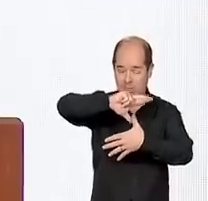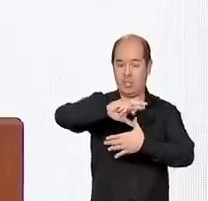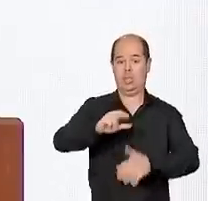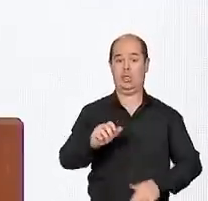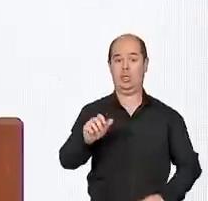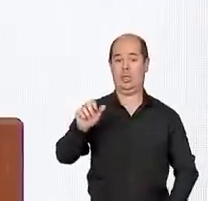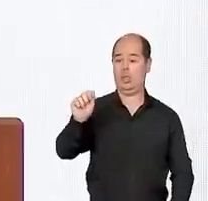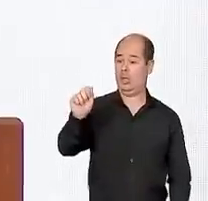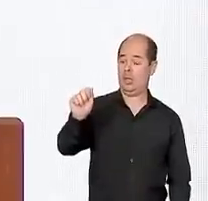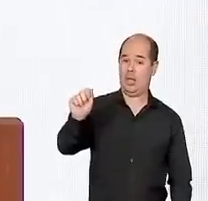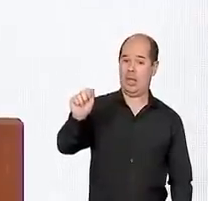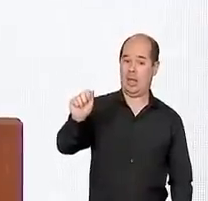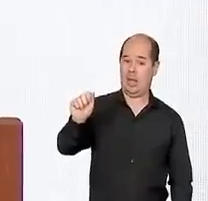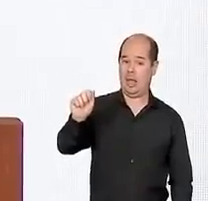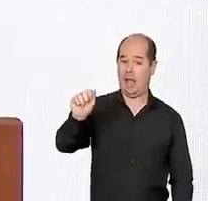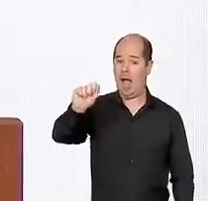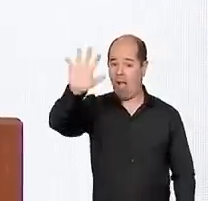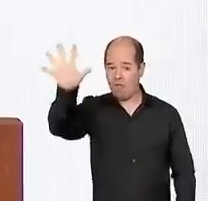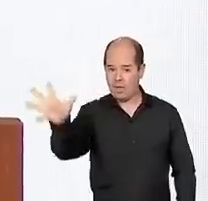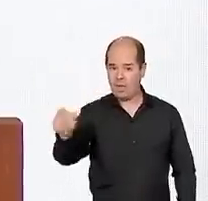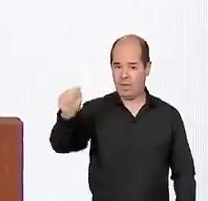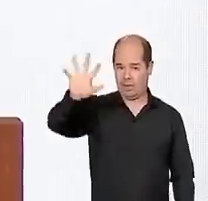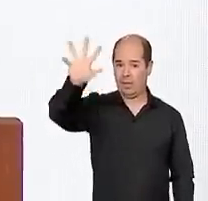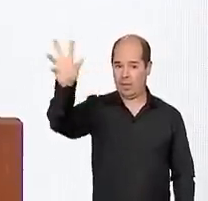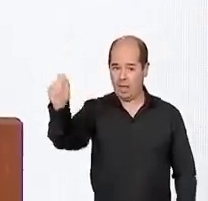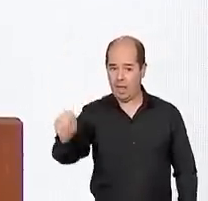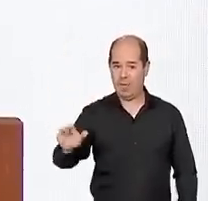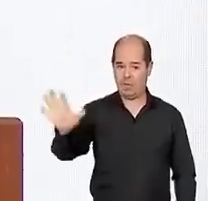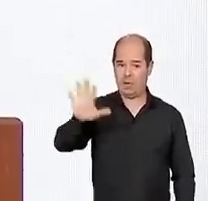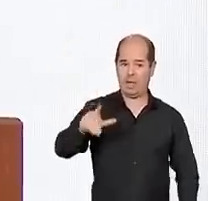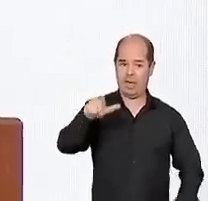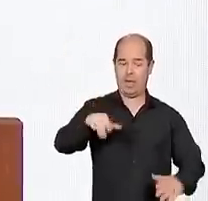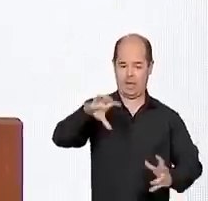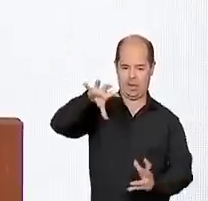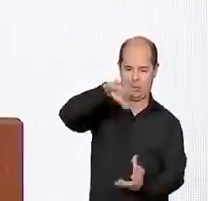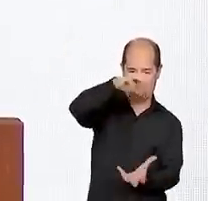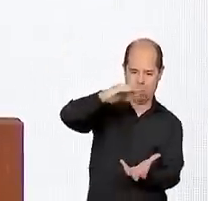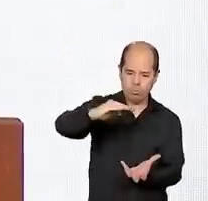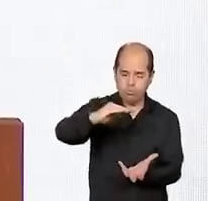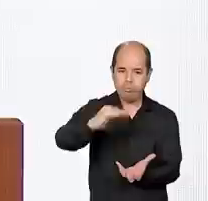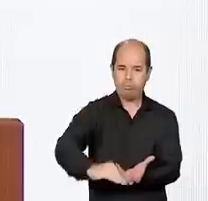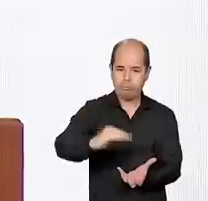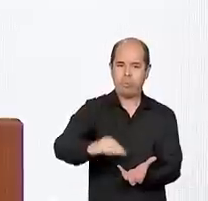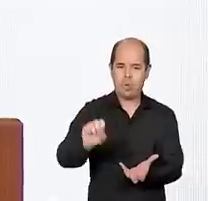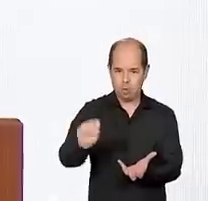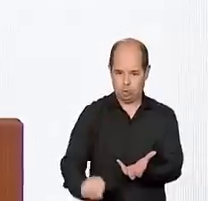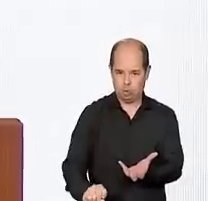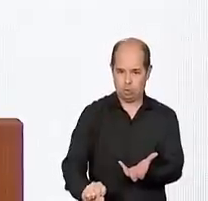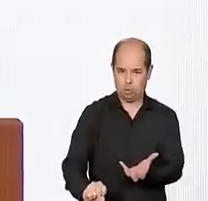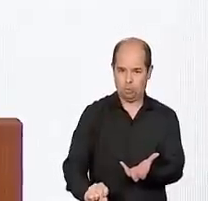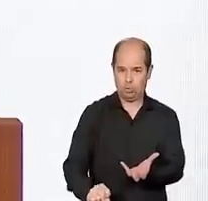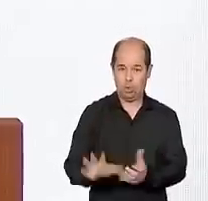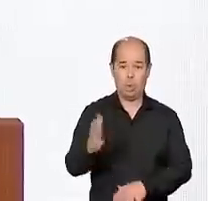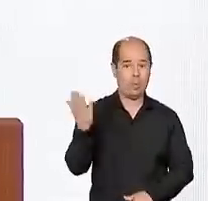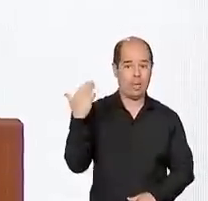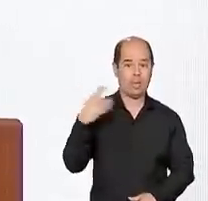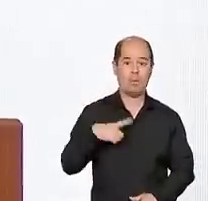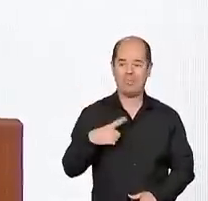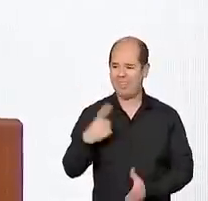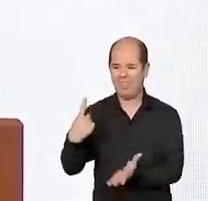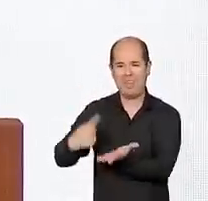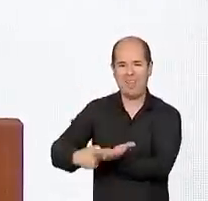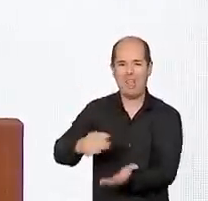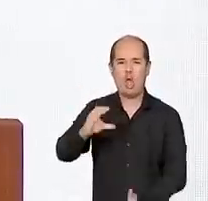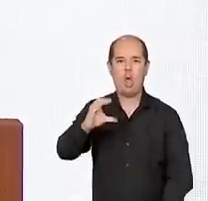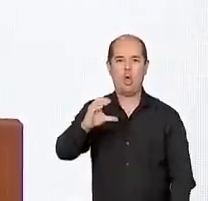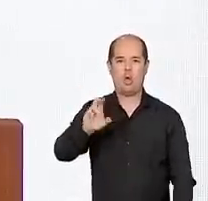no Sul Global. Recentemente firmamos um acordo em Cuba, exatamente um acordo que restitui o